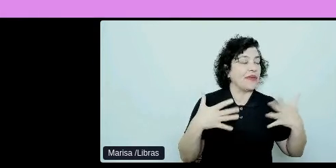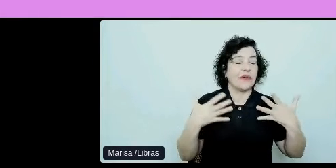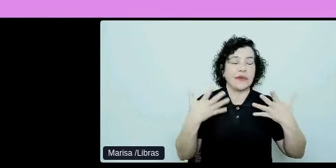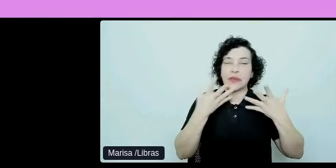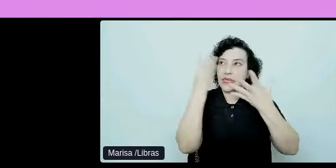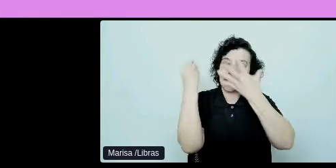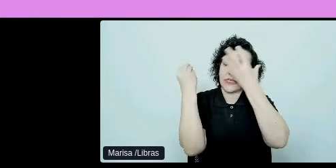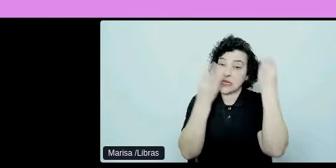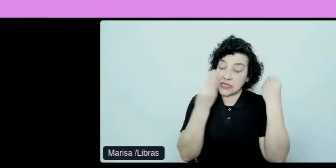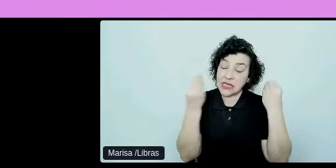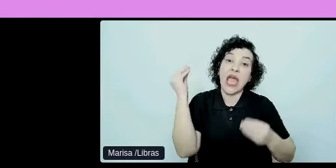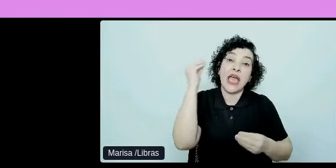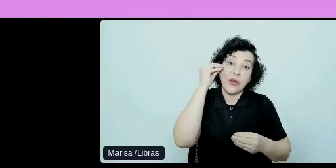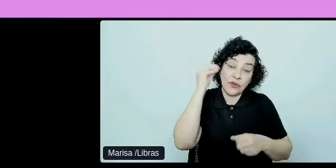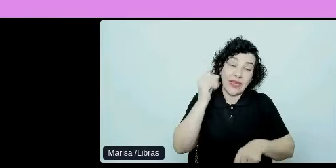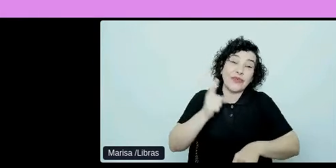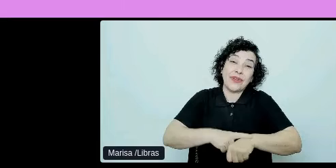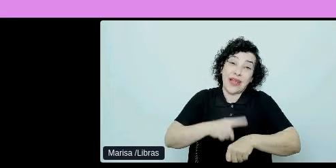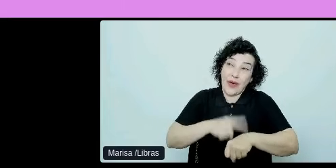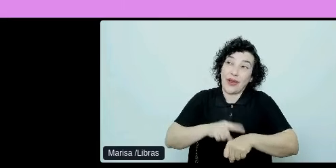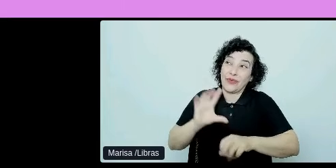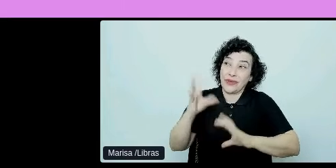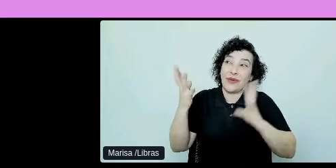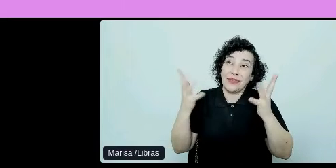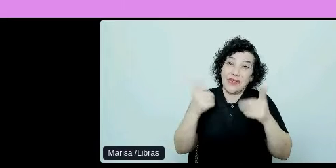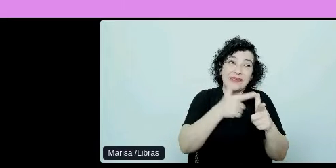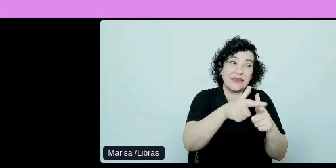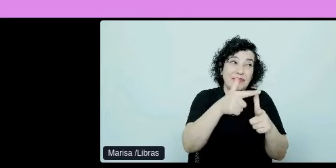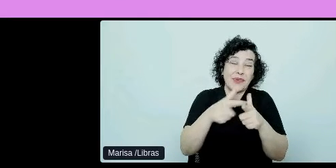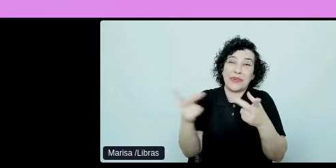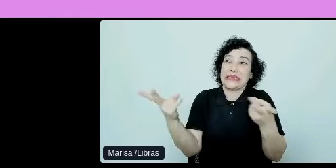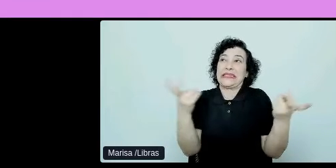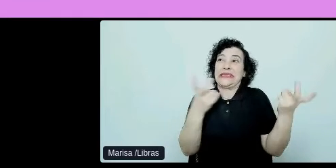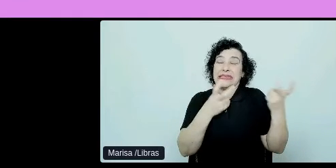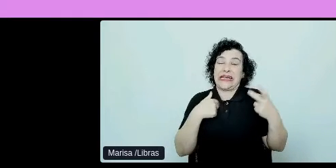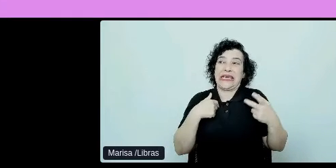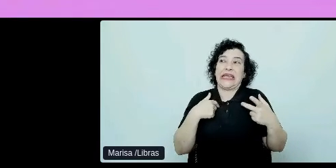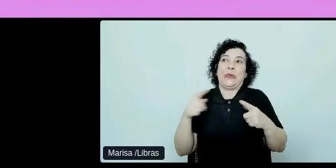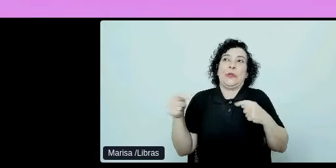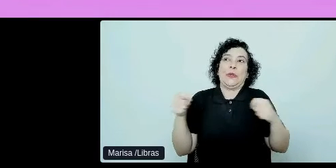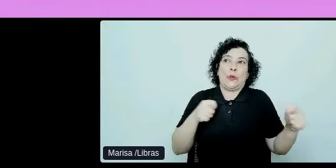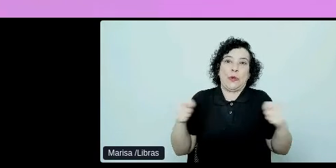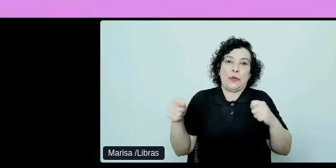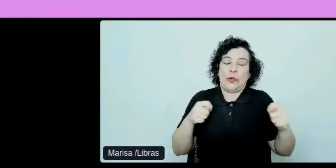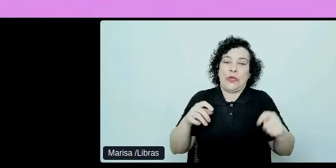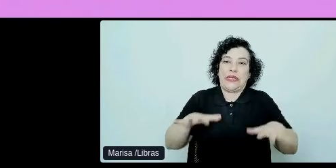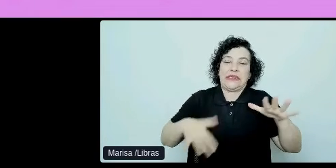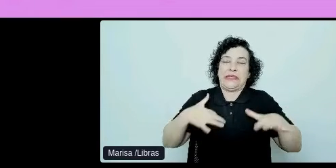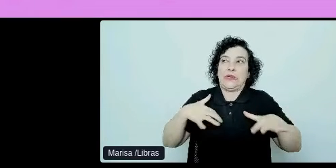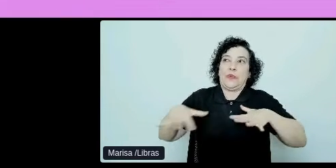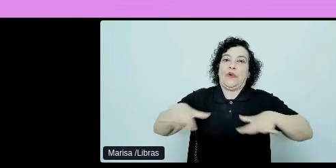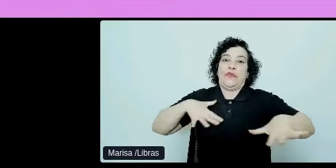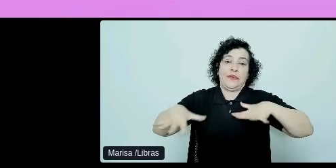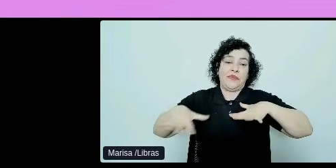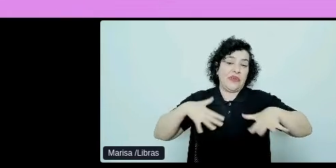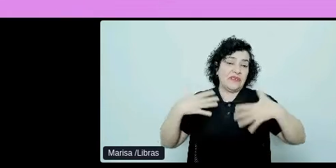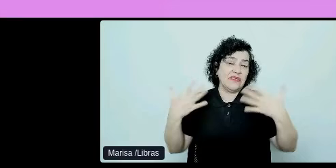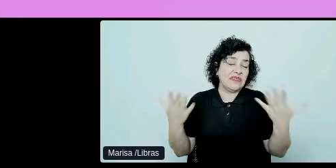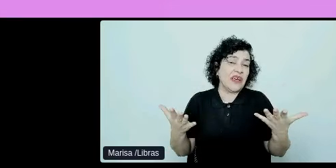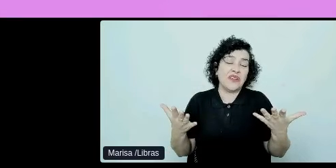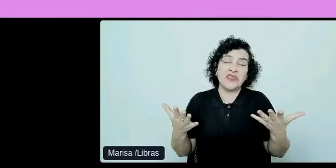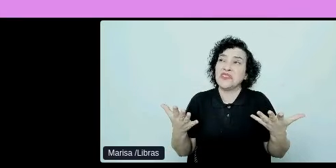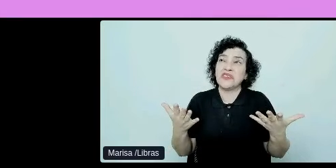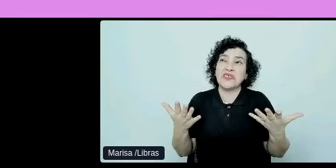tenho para fazer ali na hora para tentar conseguir me manter bem dentro daquela situação. E são coisas que a gente faz sem nem